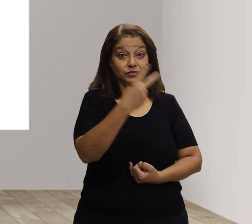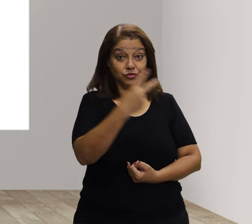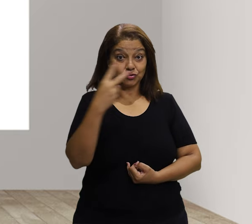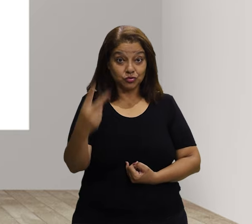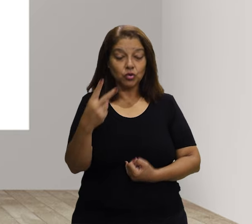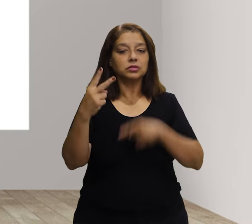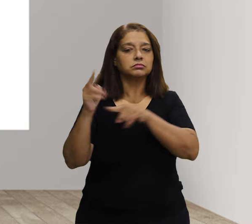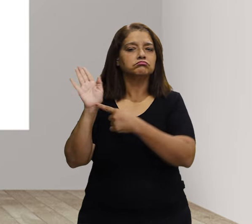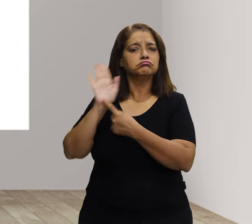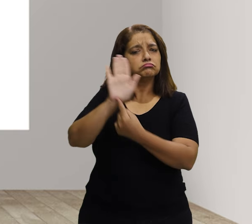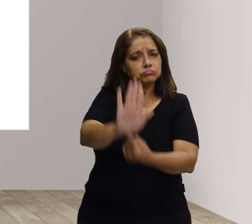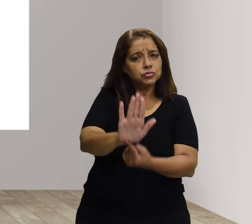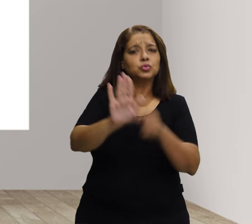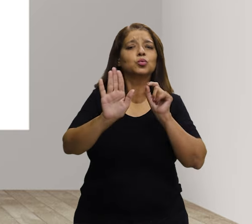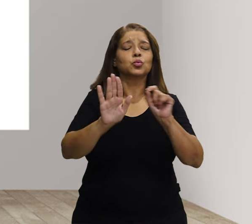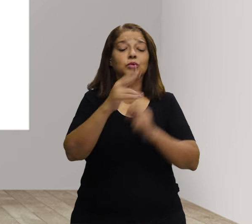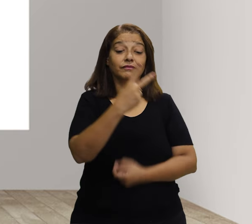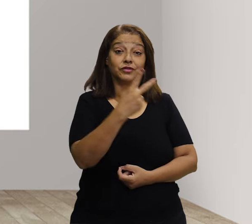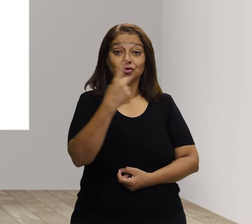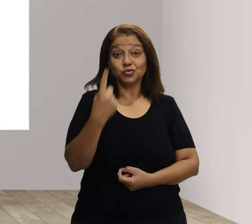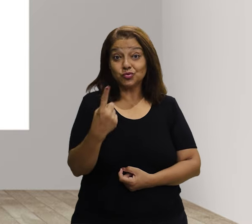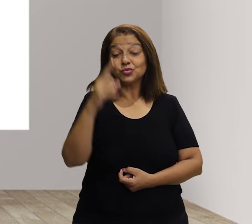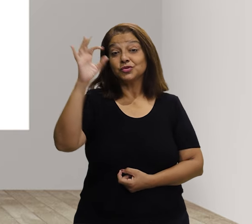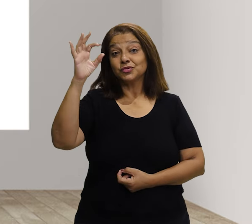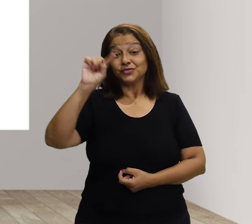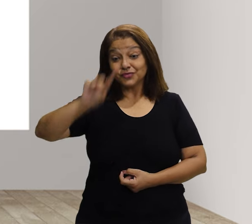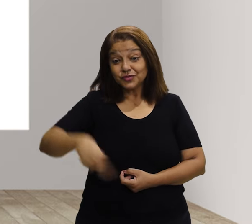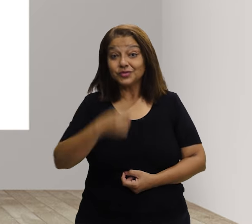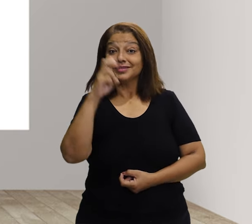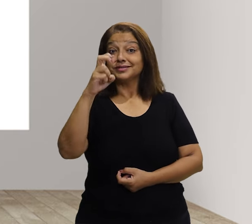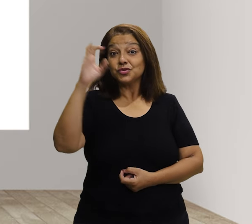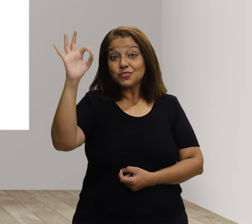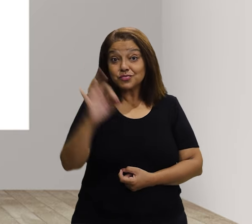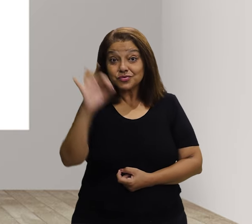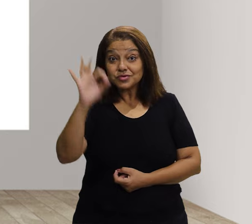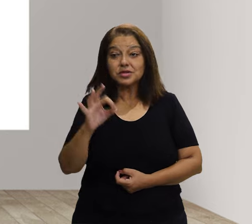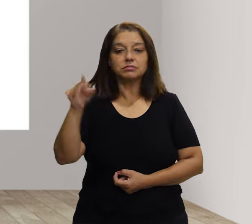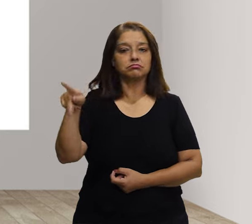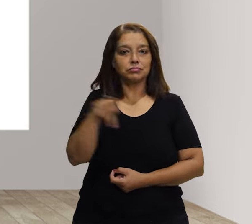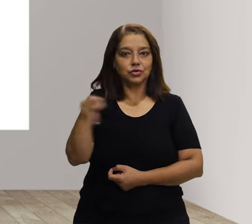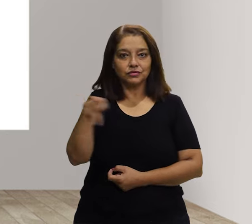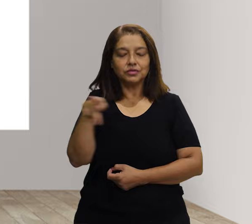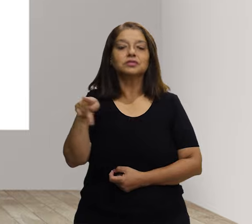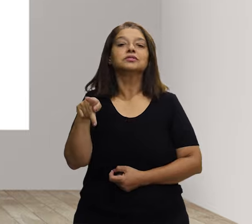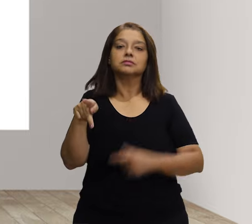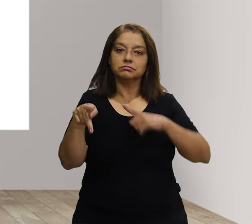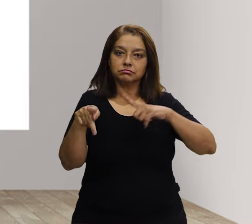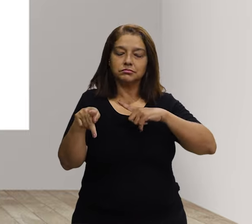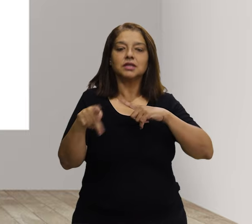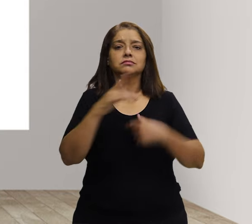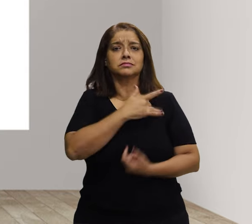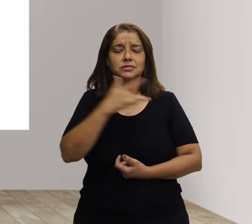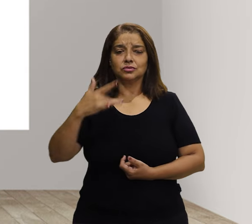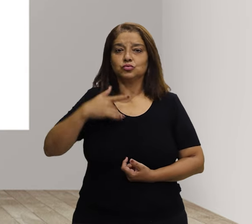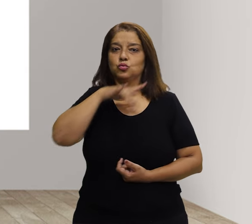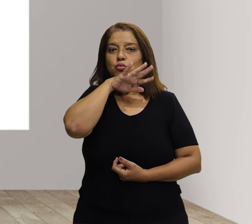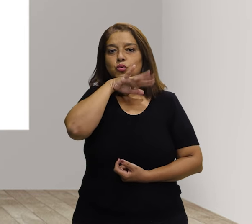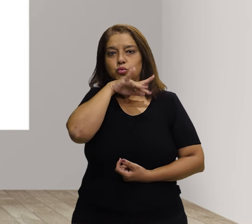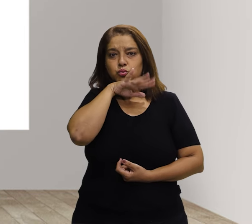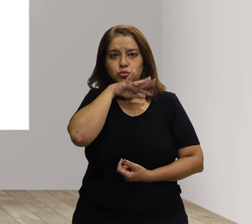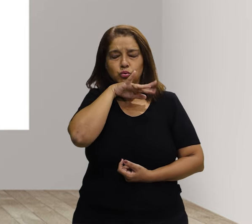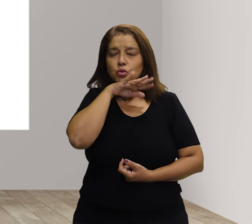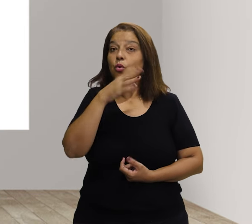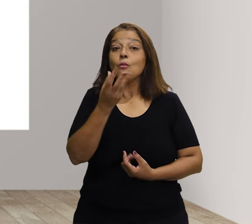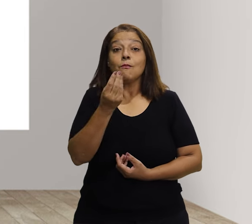21,5% dos educadores consideram sua saúde como ruim ou muito ruim. E os principais sintomas